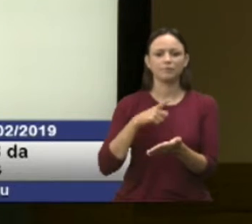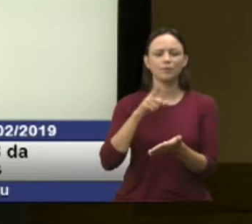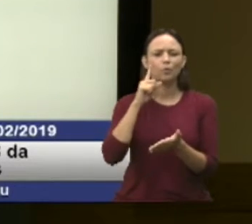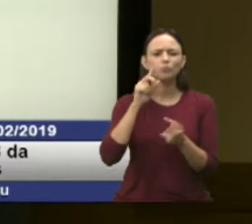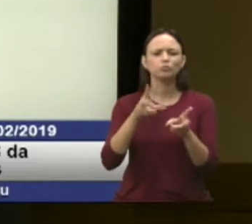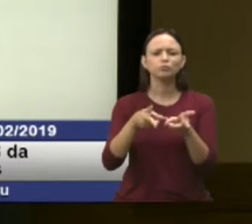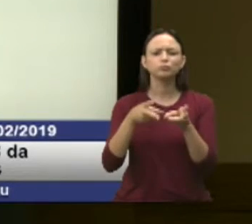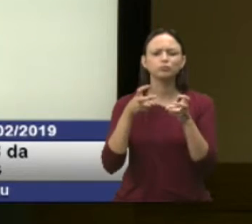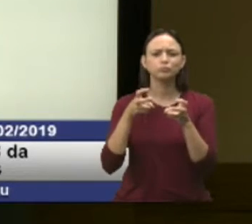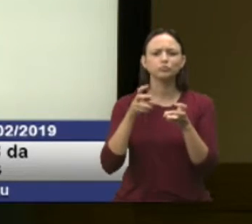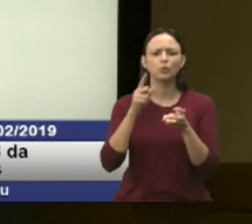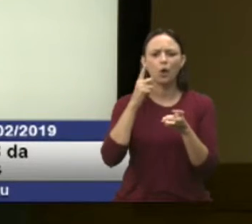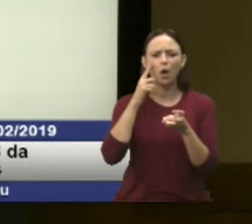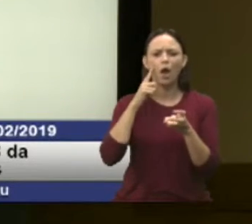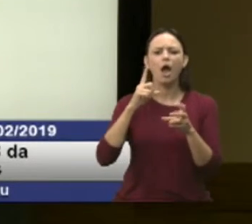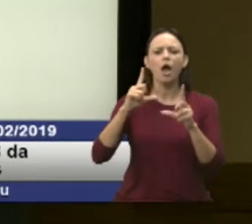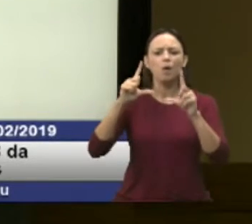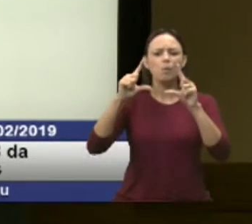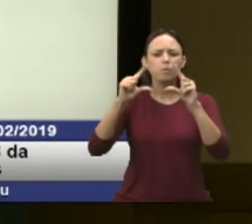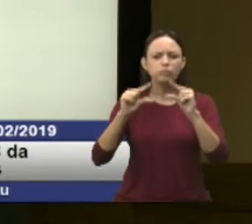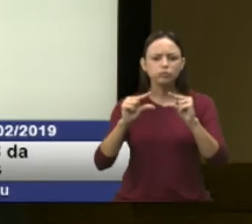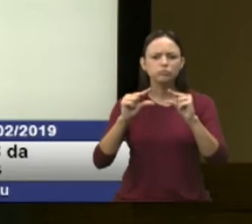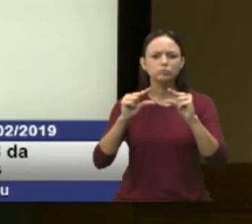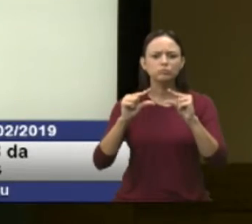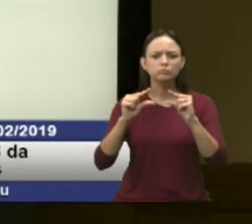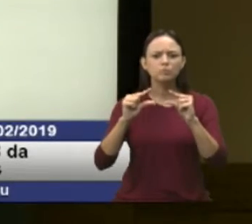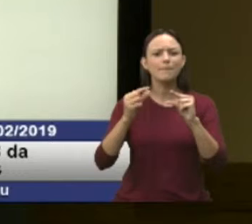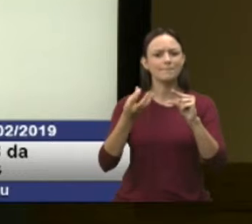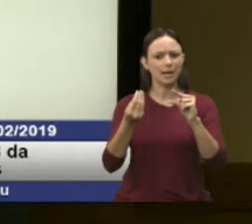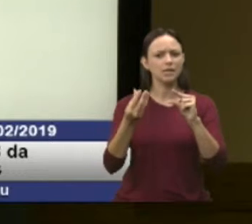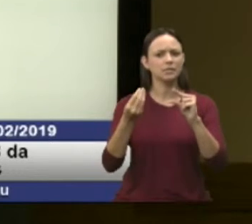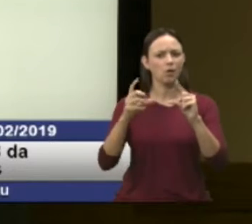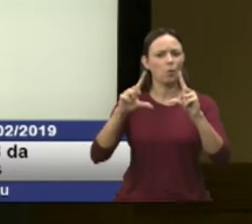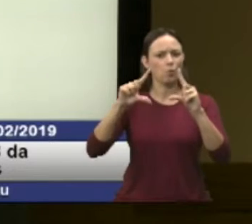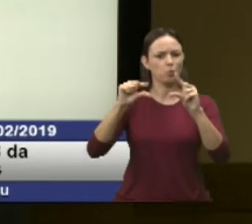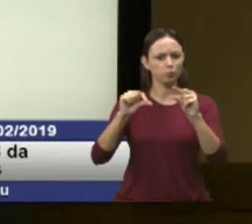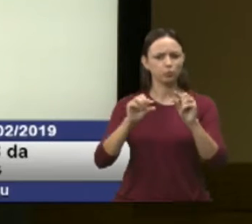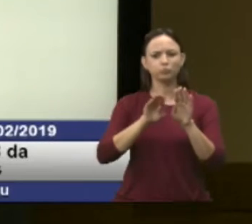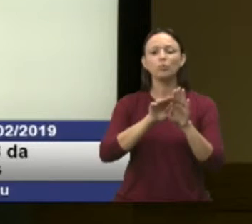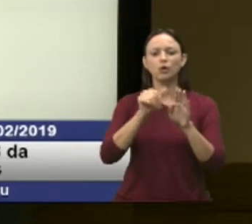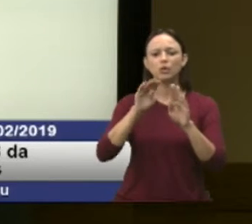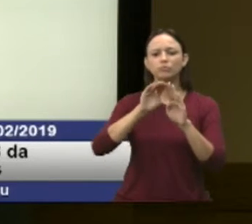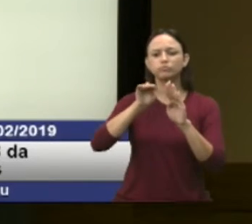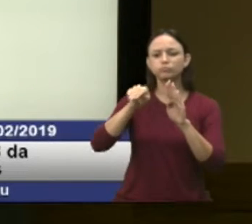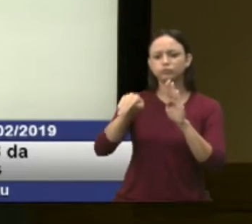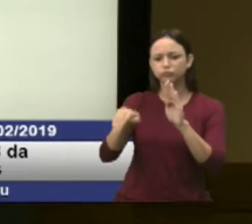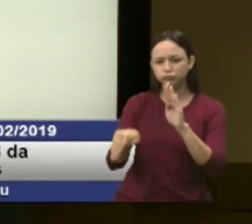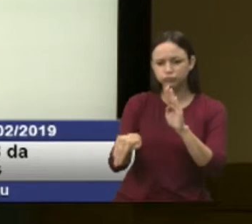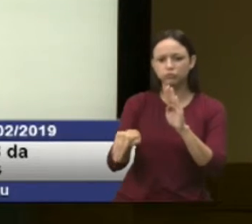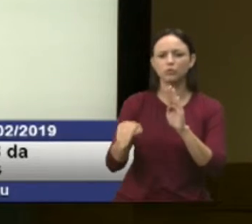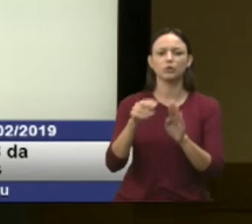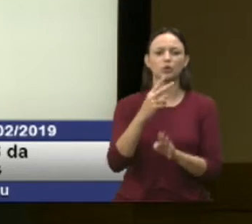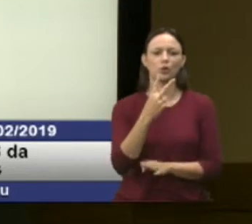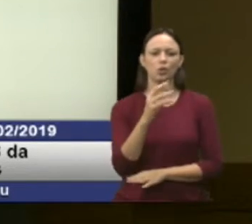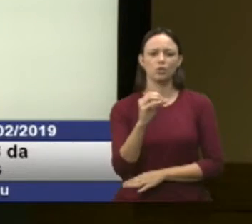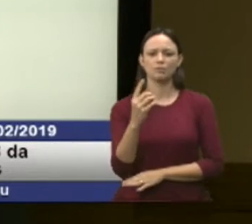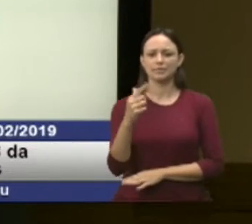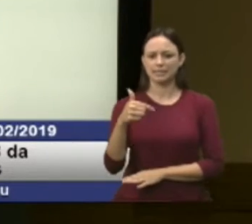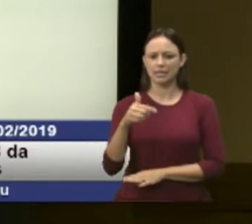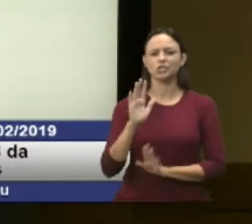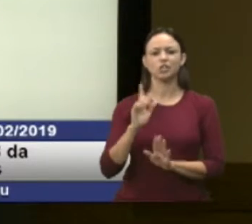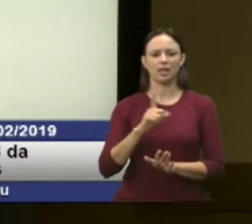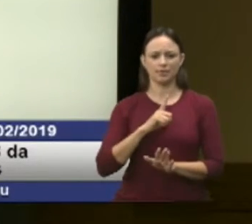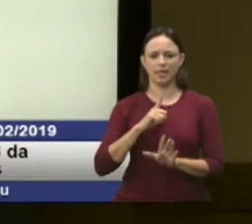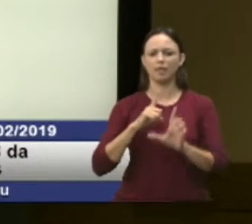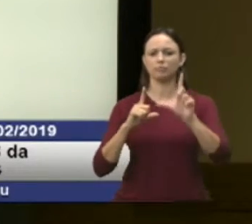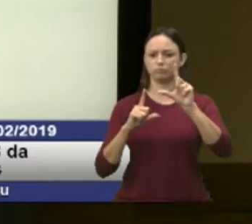observar que houve uma queda acentuada do ano de 2017, que já vinha em queda,